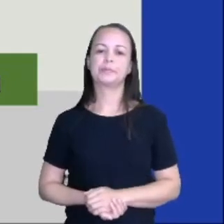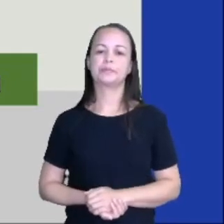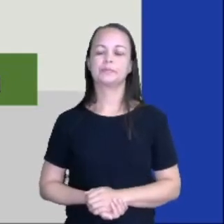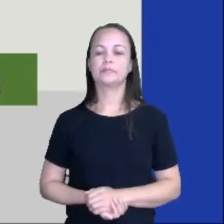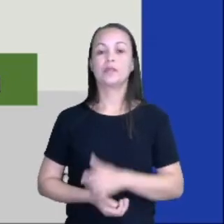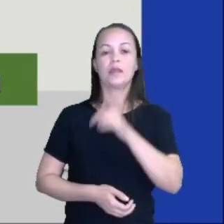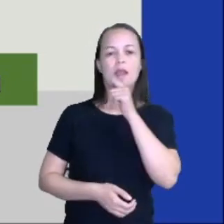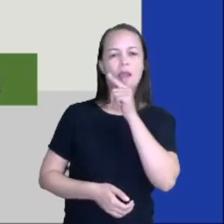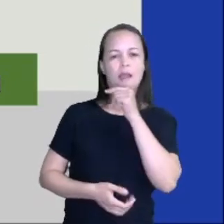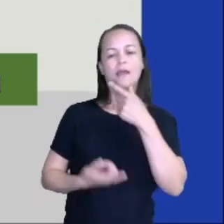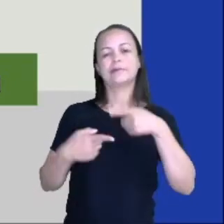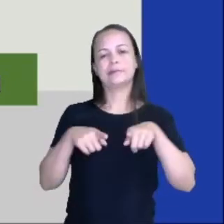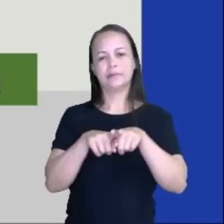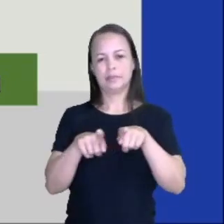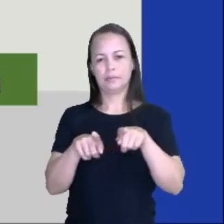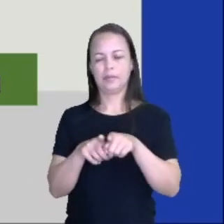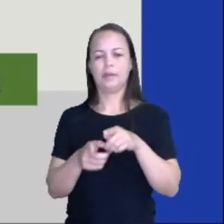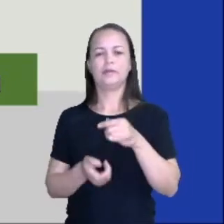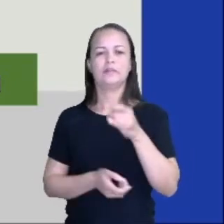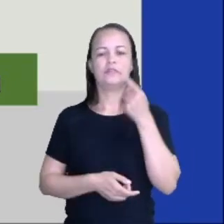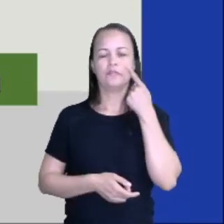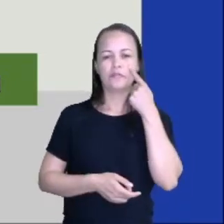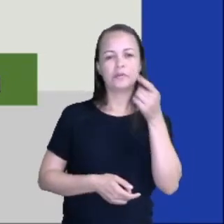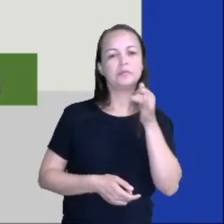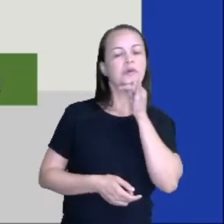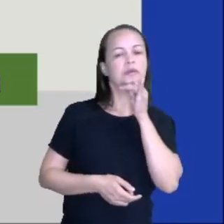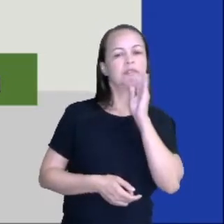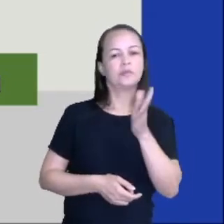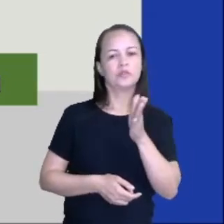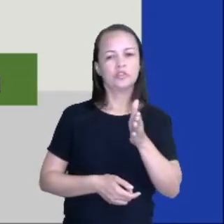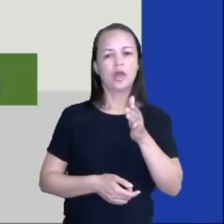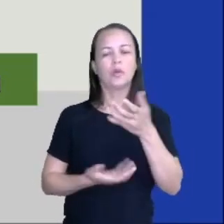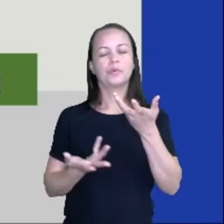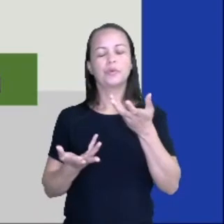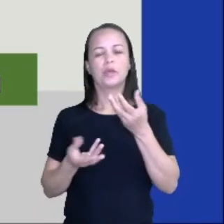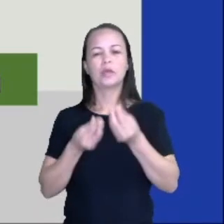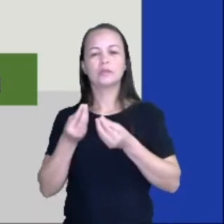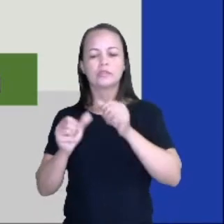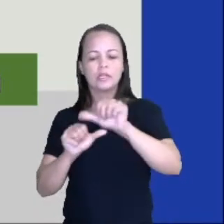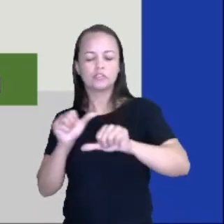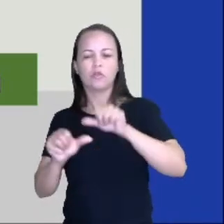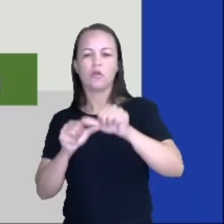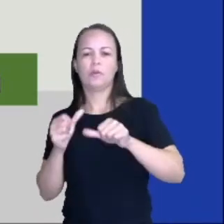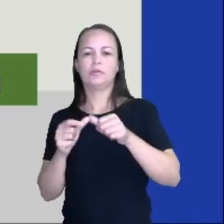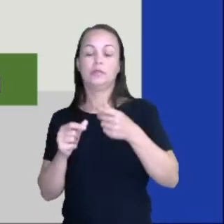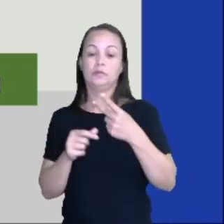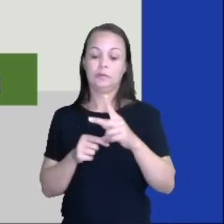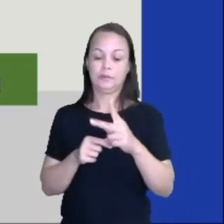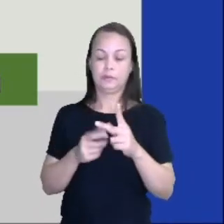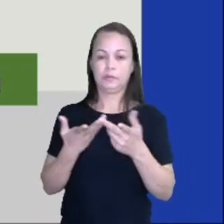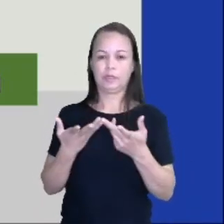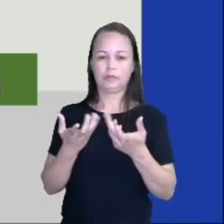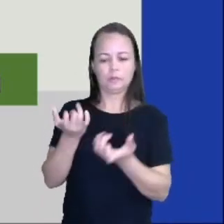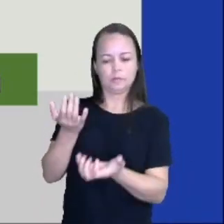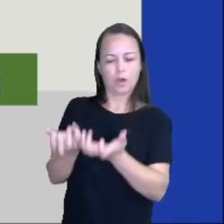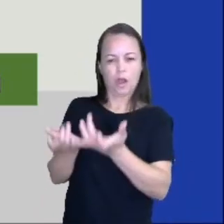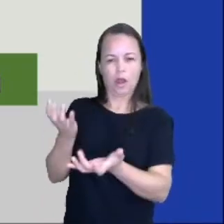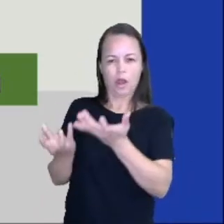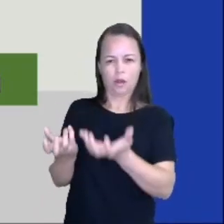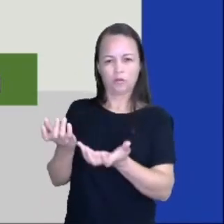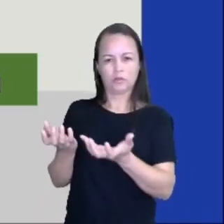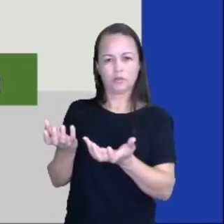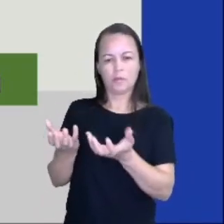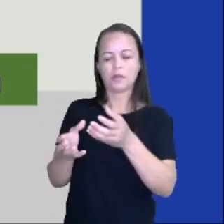A água também, né, a gente viu até o exemplo que a água ela sofre a transformação no seu estado. Ela está ali fervendo, mas se